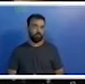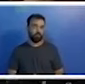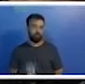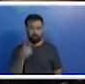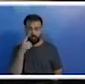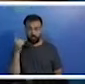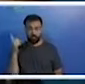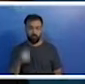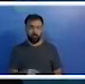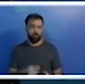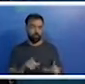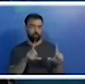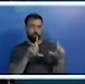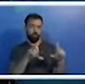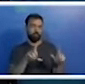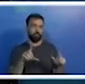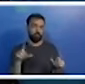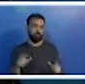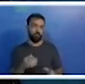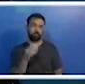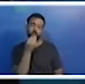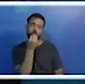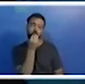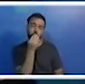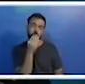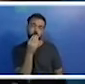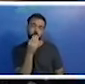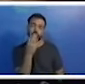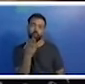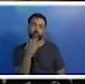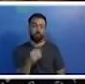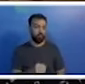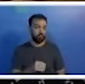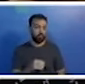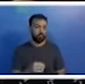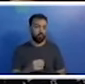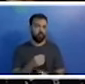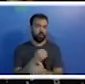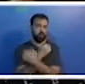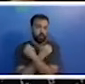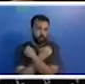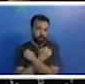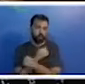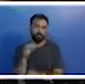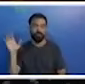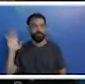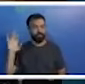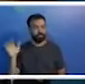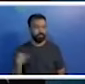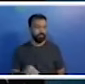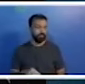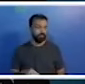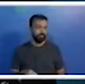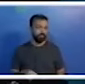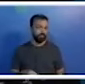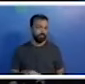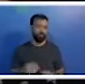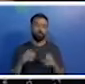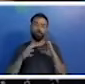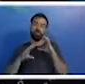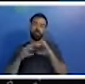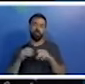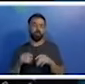Olha só nós podemos dar um beijo dar um abraço nós podemos assinar nós podemos